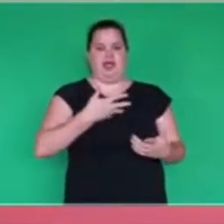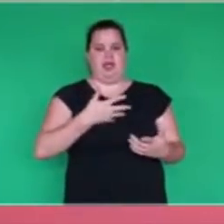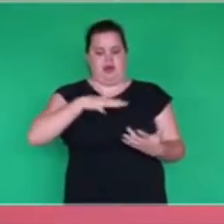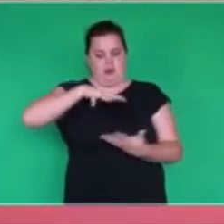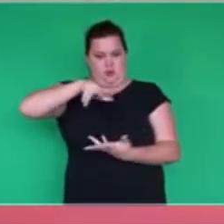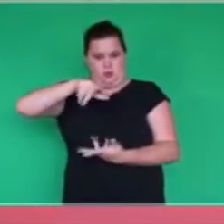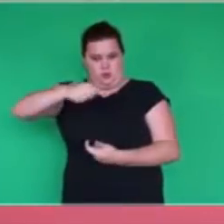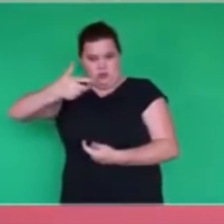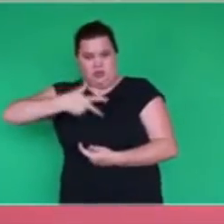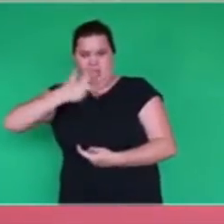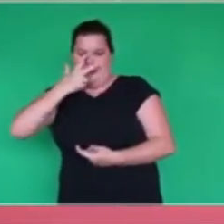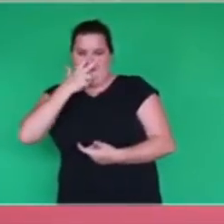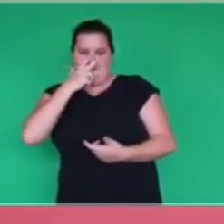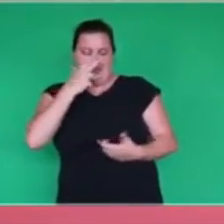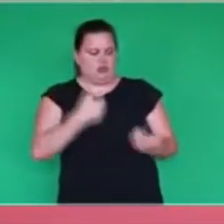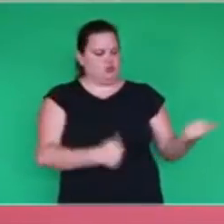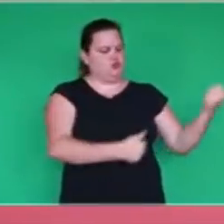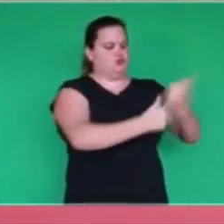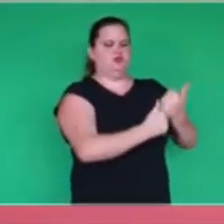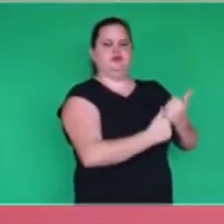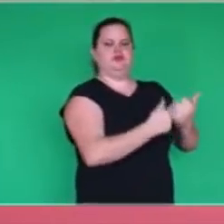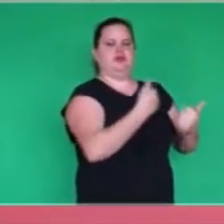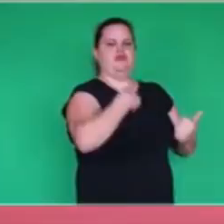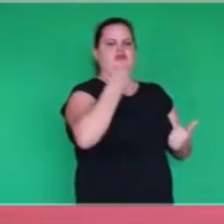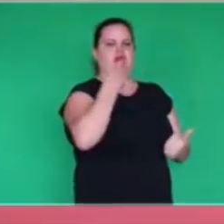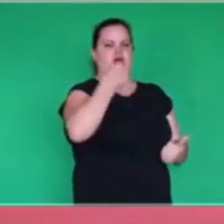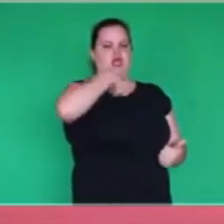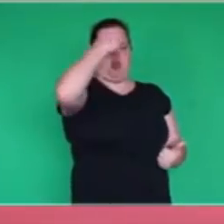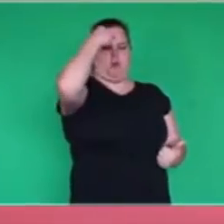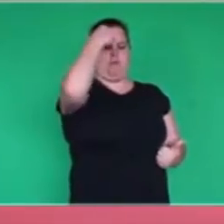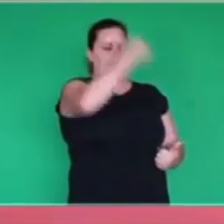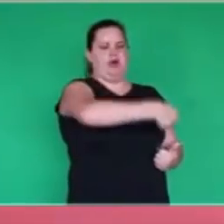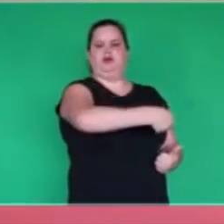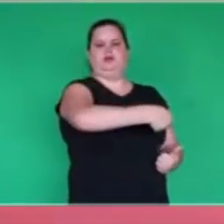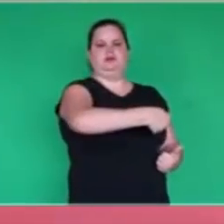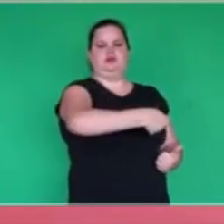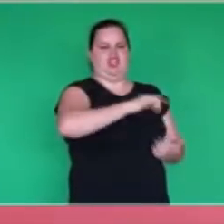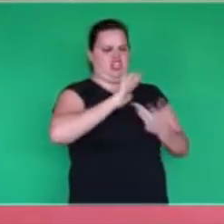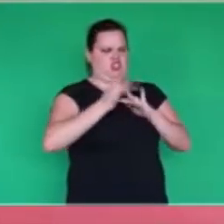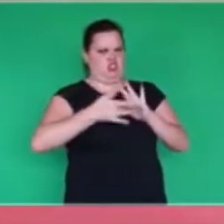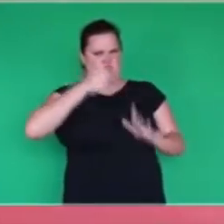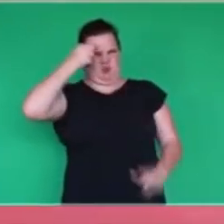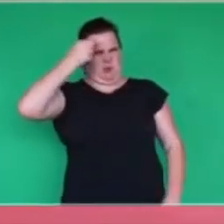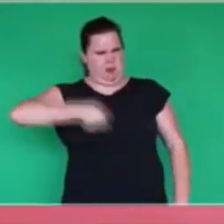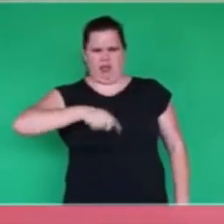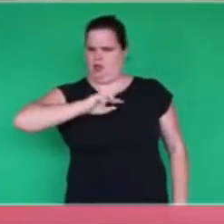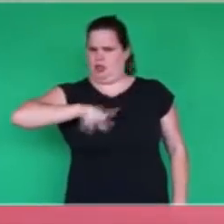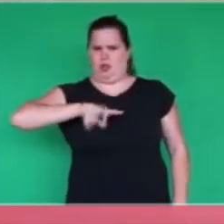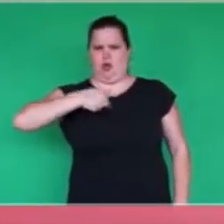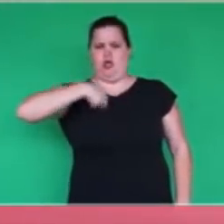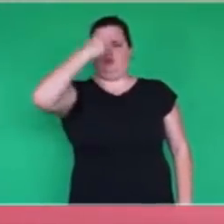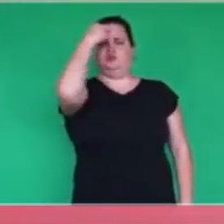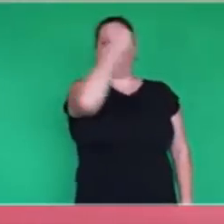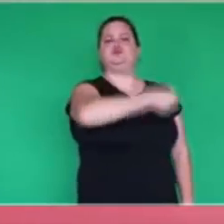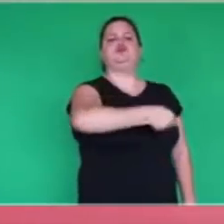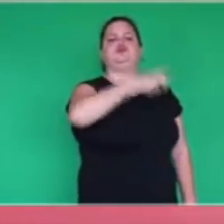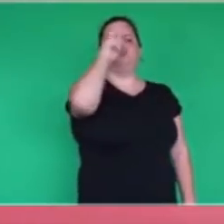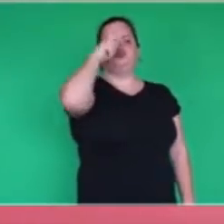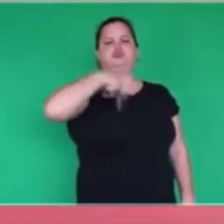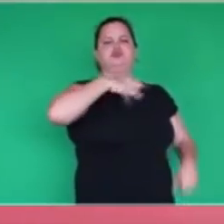de Jerusalém, para dizer assim, quem manda aqui não é o Messias não, quem manda aqui sou eu. Ele vai fazer isso. E o mundo